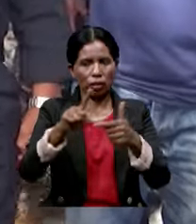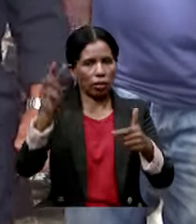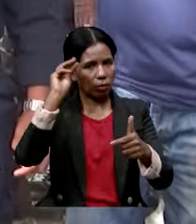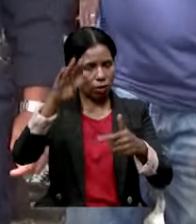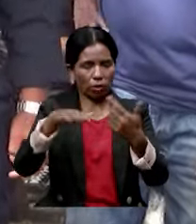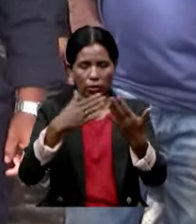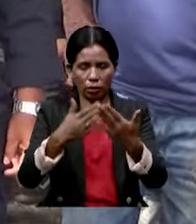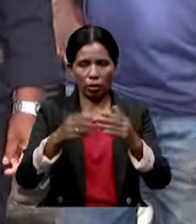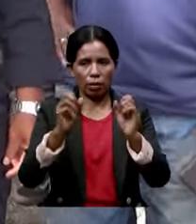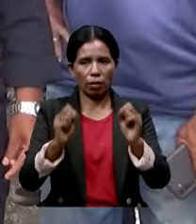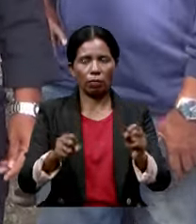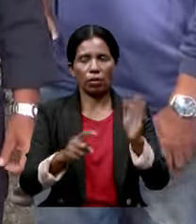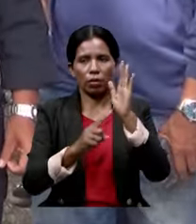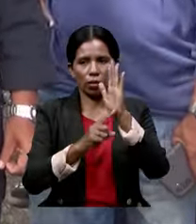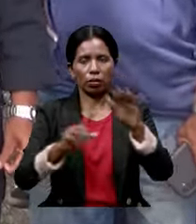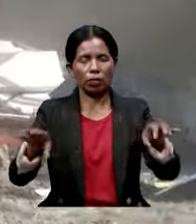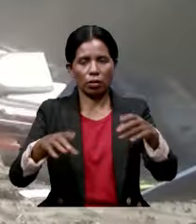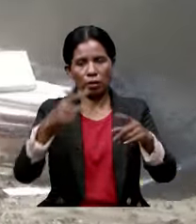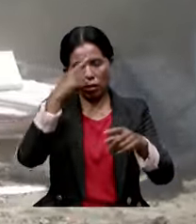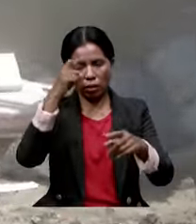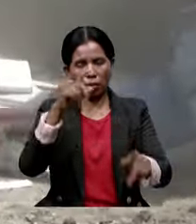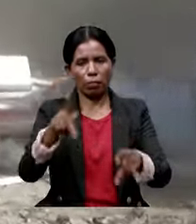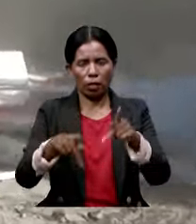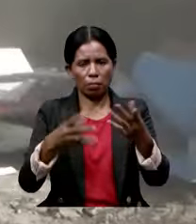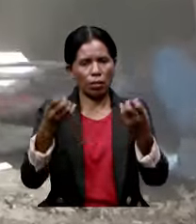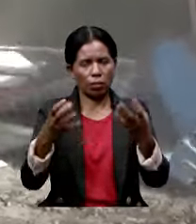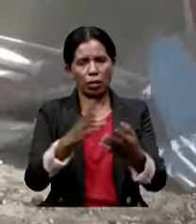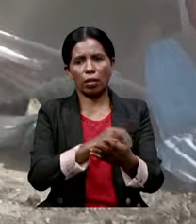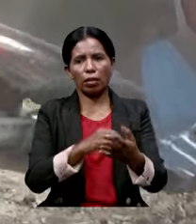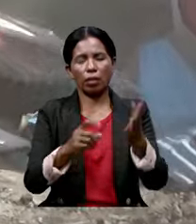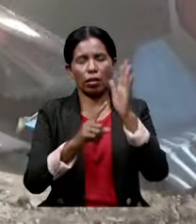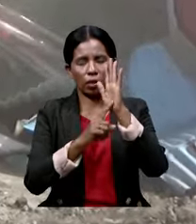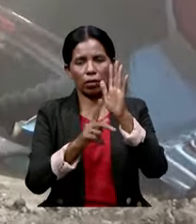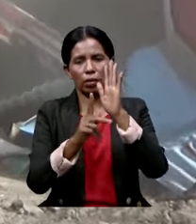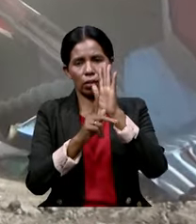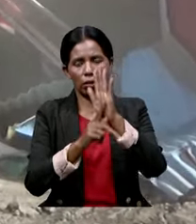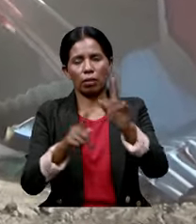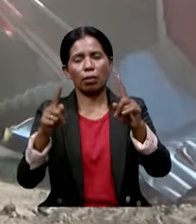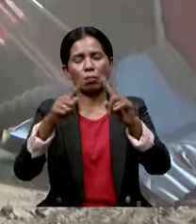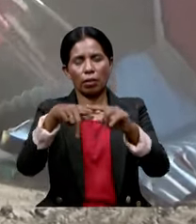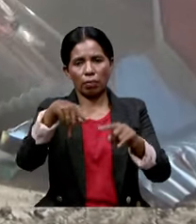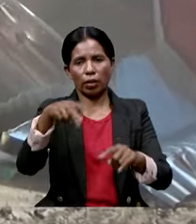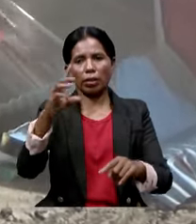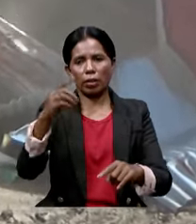CIRA, onde bem melhora serviço, tamba comunidade Barak, maca ratoqueice ba PDHJ. Uma